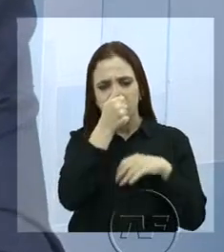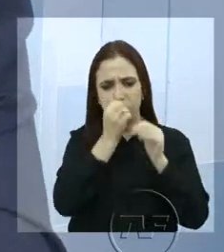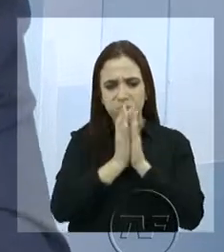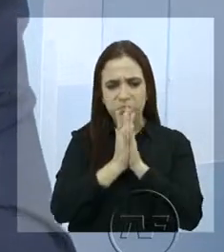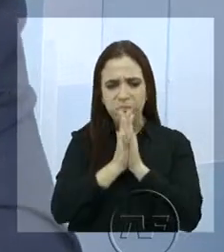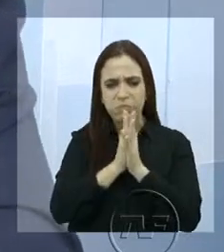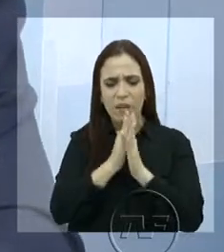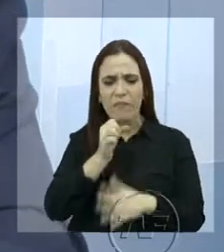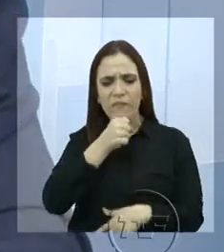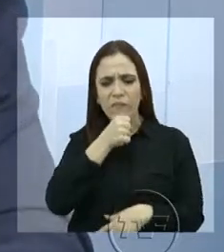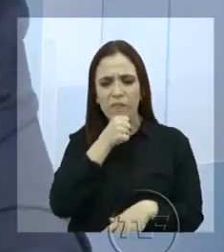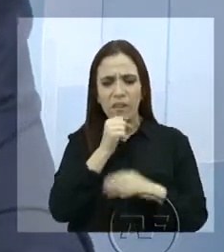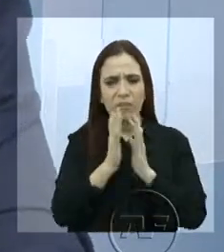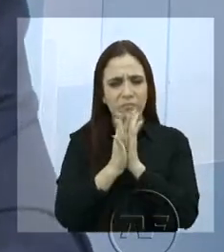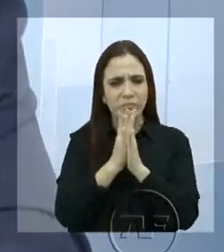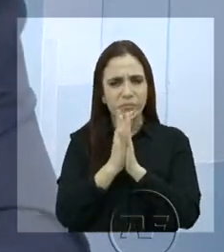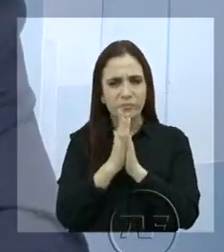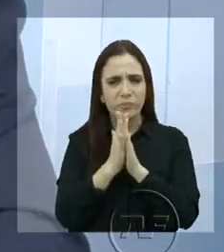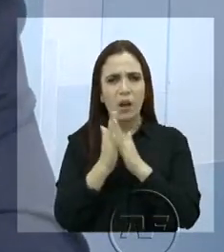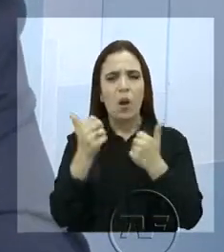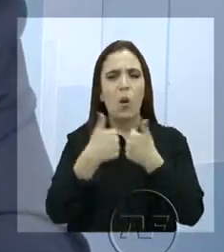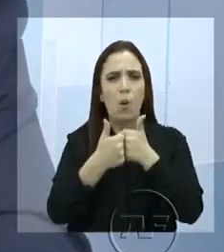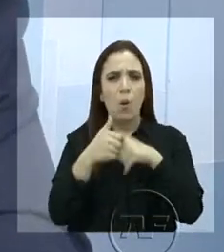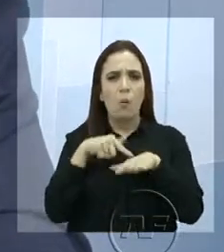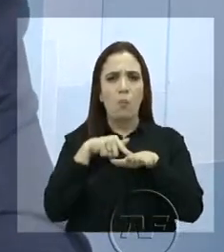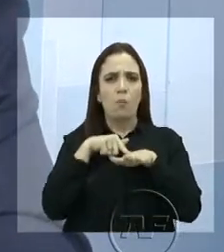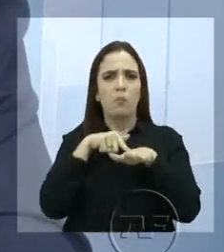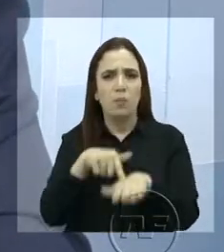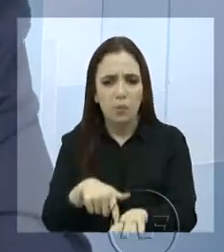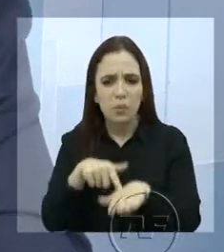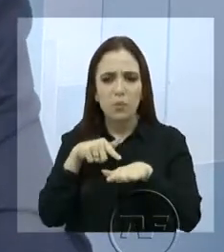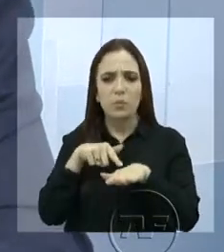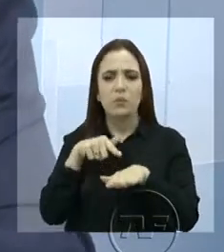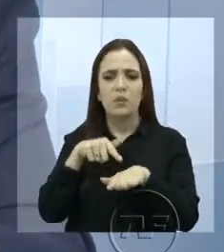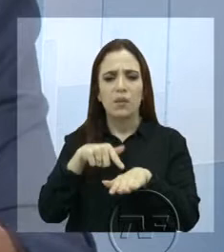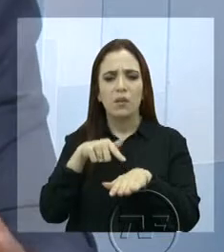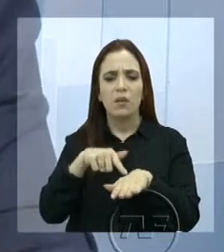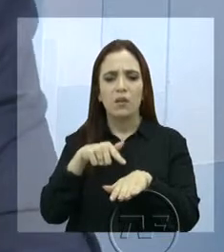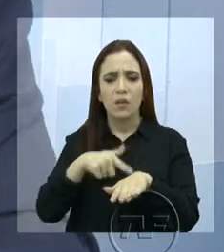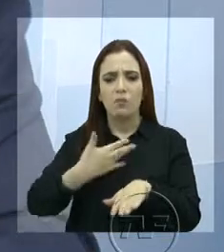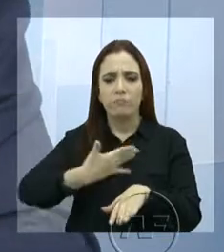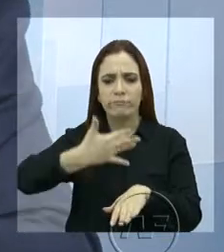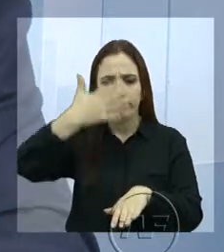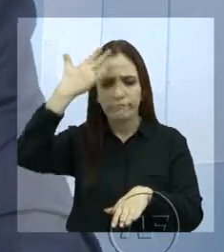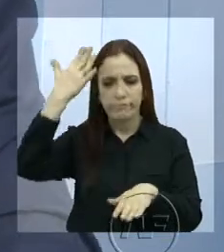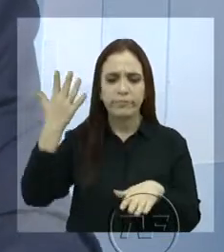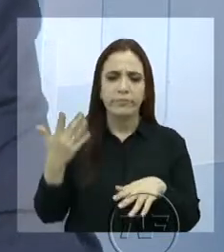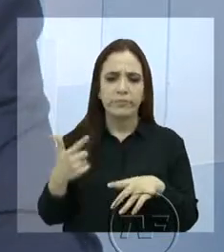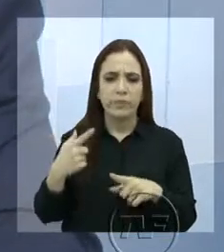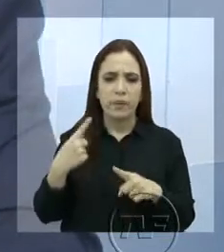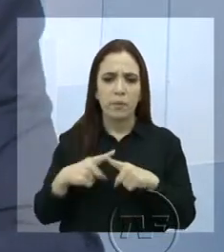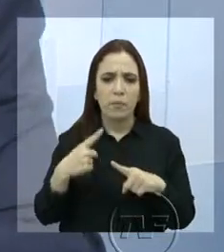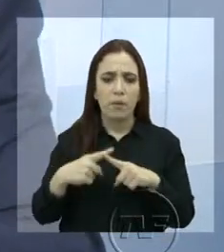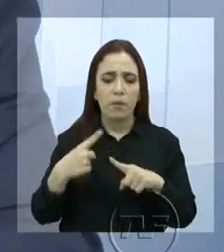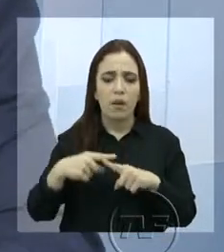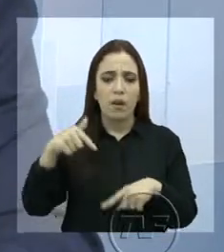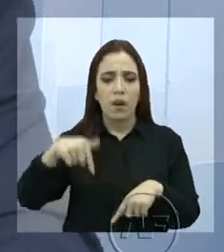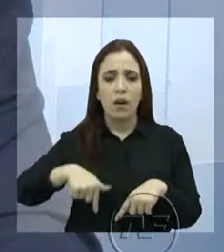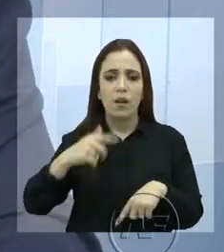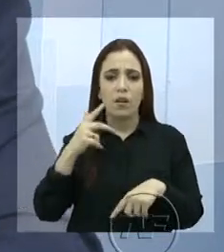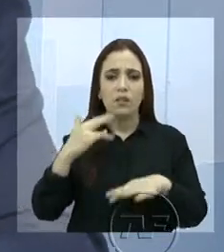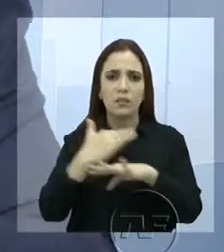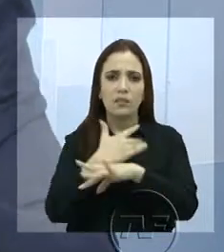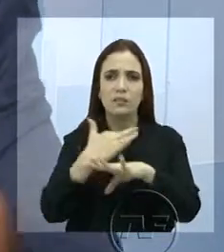levando ali todos aqueles freios bruscos que muitas vezes não por culpa do motorista, mas porque a cidade está totalmente esburacada e